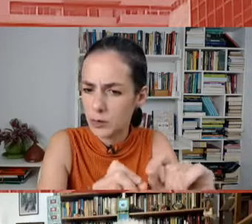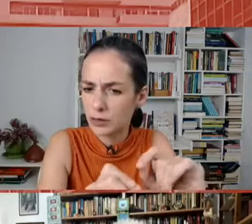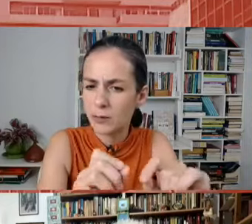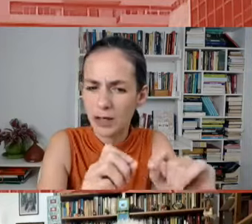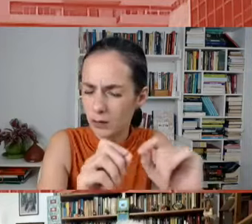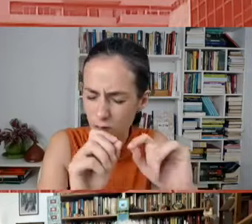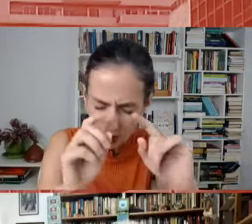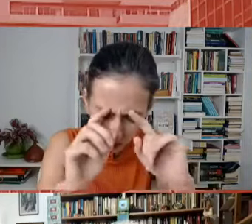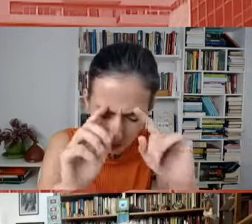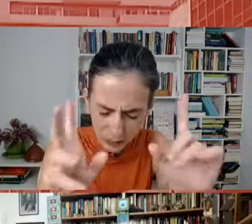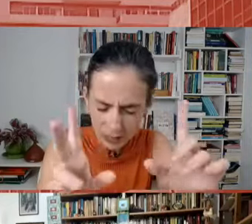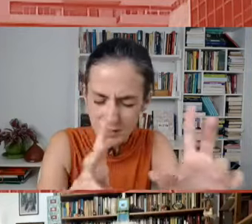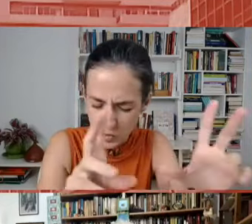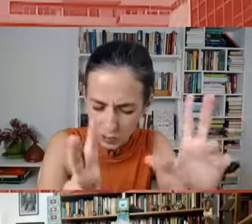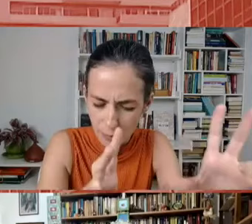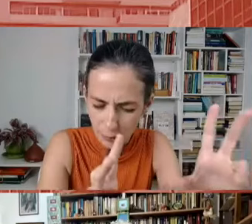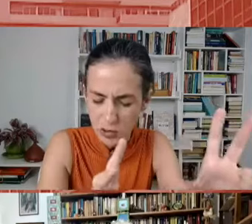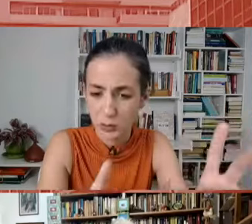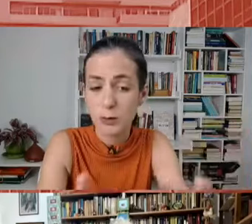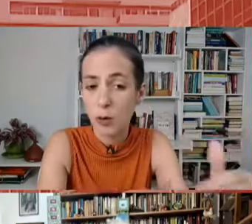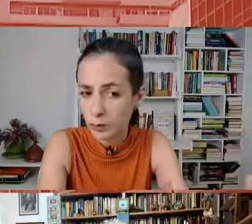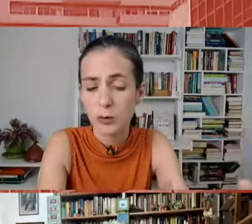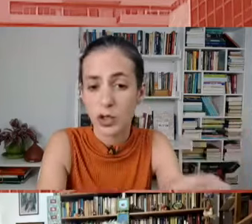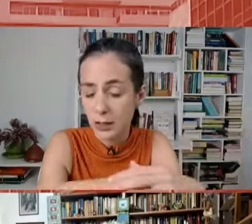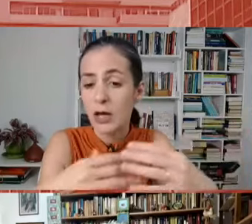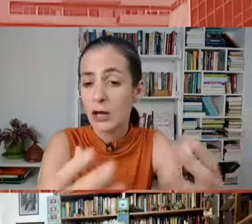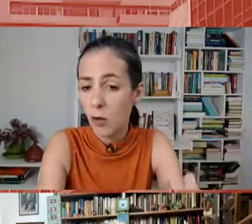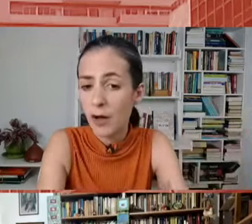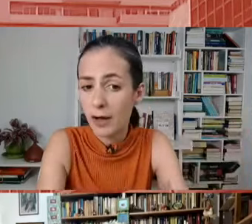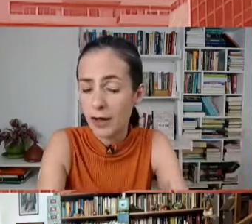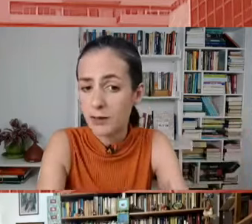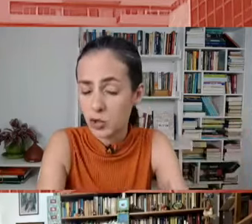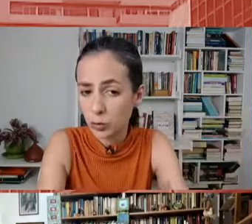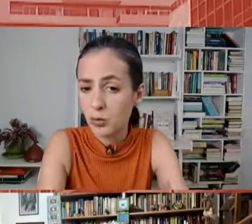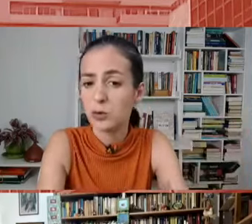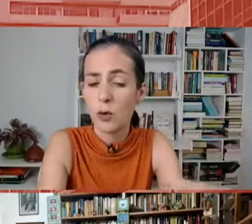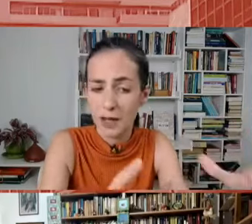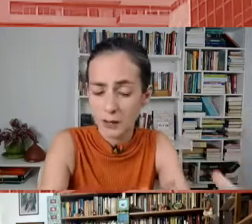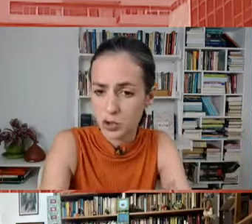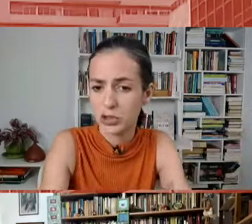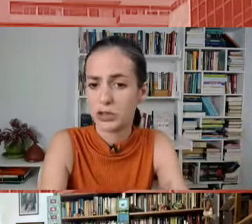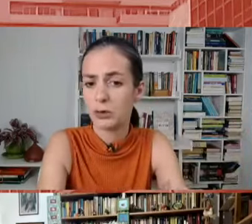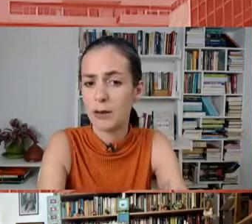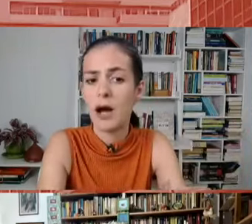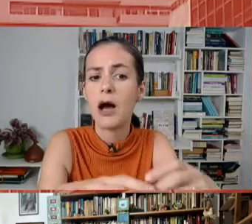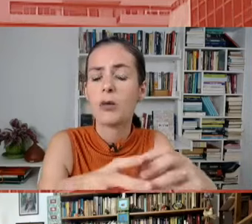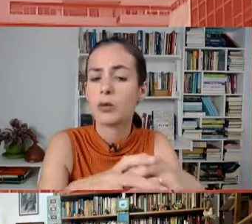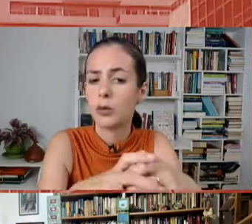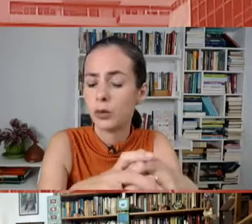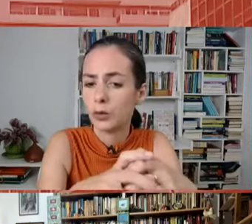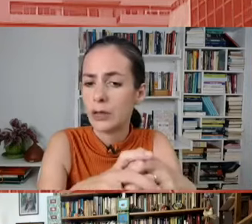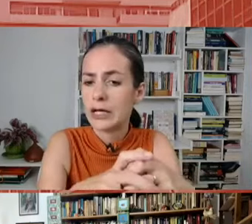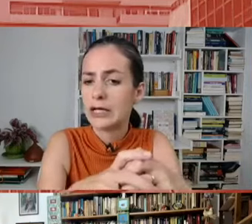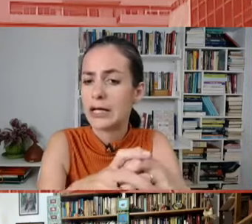ele anunciou também, eu não lembro o quê, mas tinha alguma pauta de educação. Ontem, no Rio de Janeiro, com institutos no complexo do